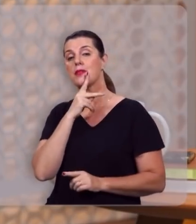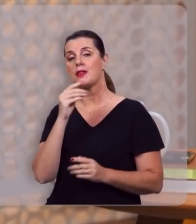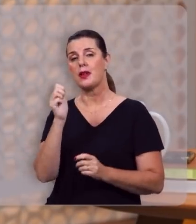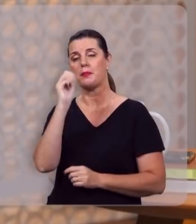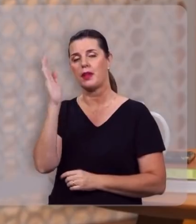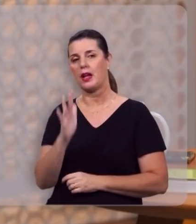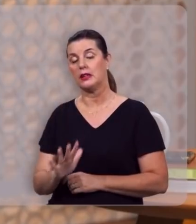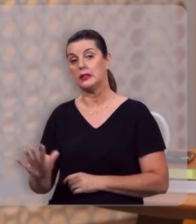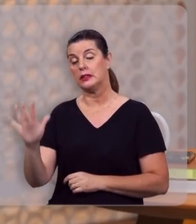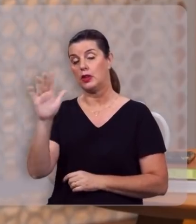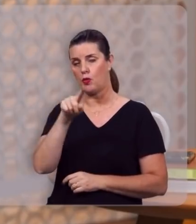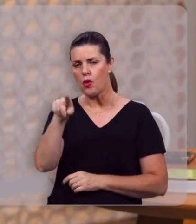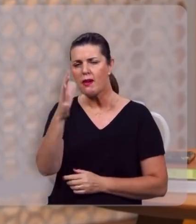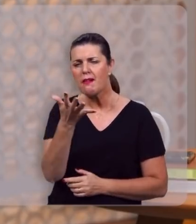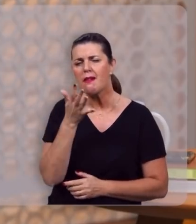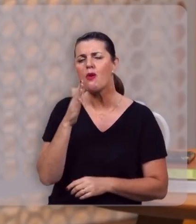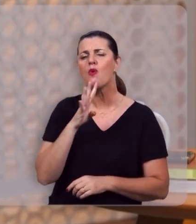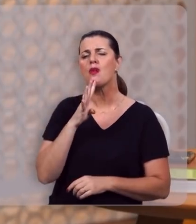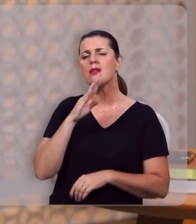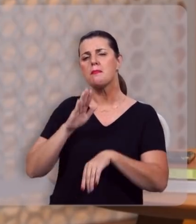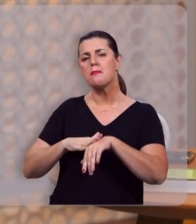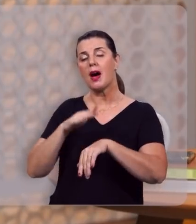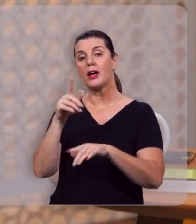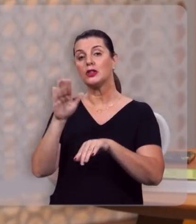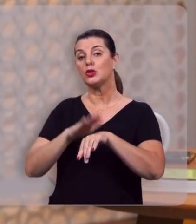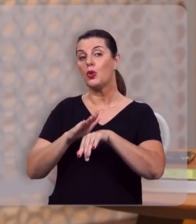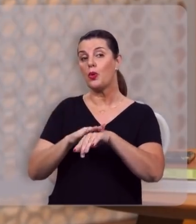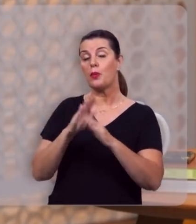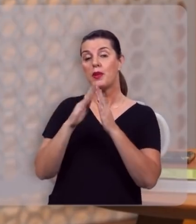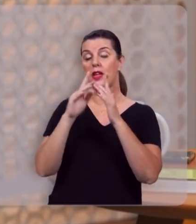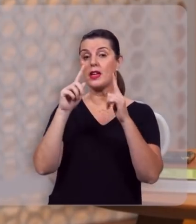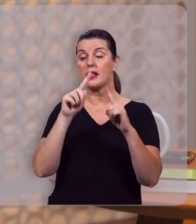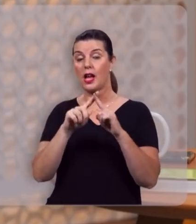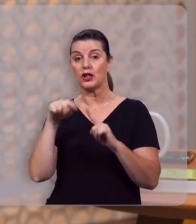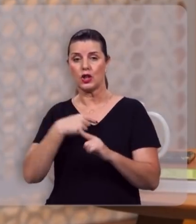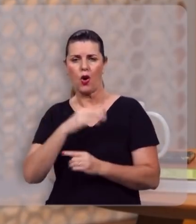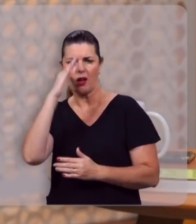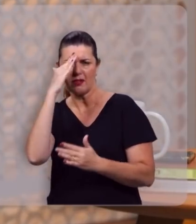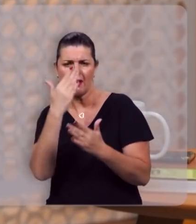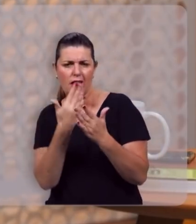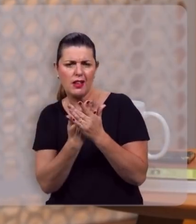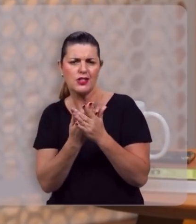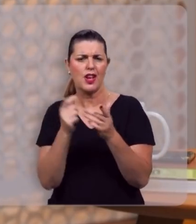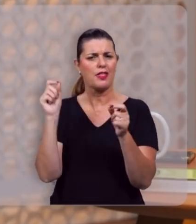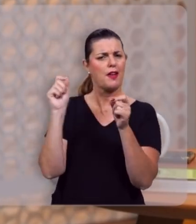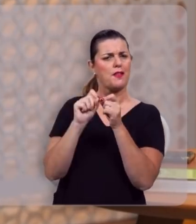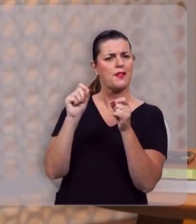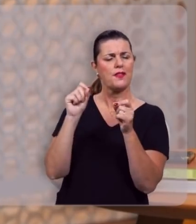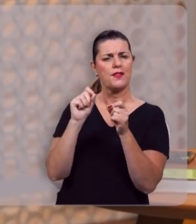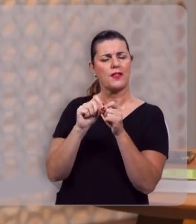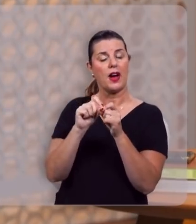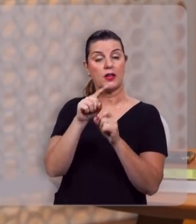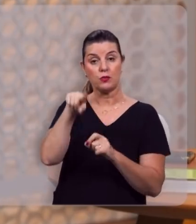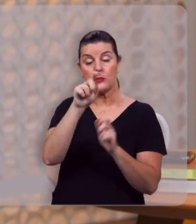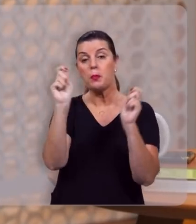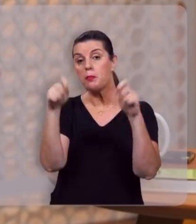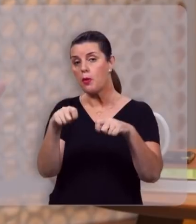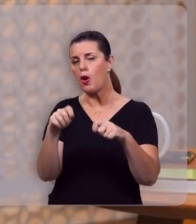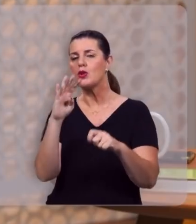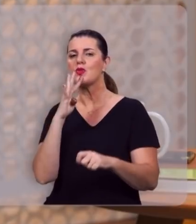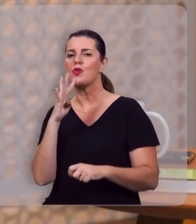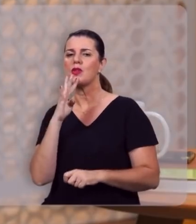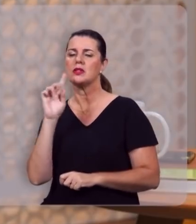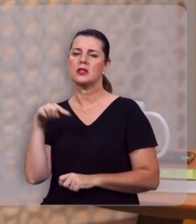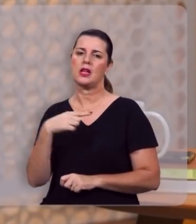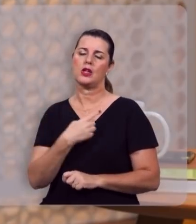Se você quer conhecer um pouquinho mais a respeito da nossa igreja, aquilo que nós cremos, aquilo que nós fazemos, você pode nos conhecer